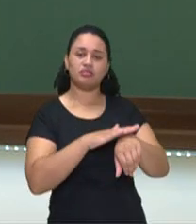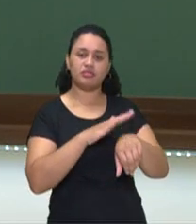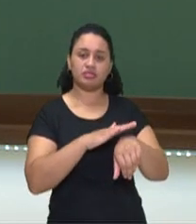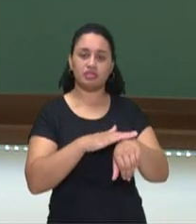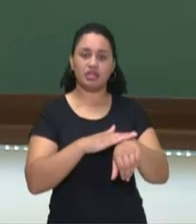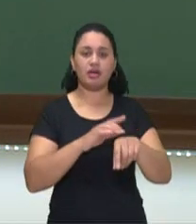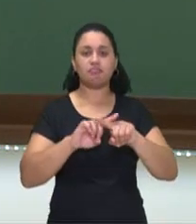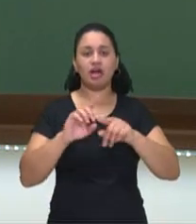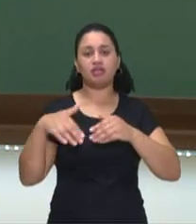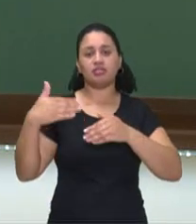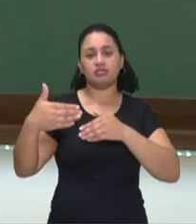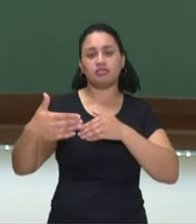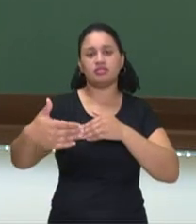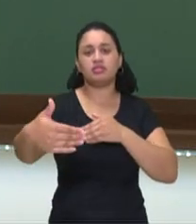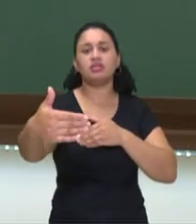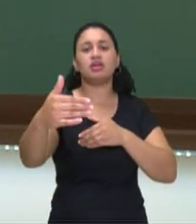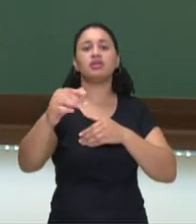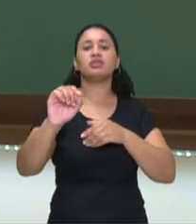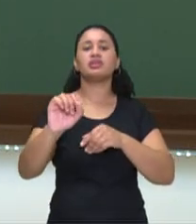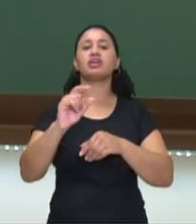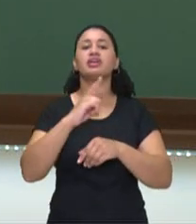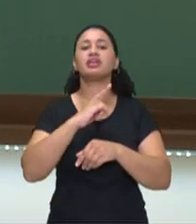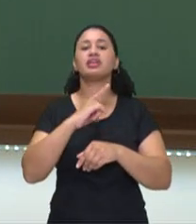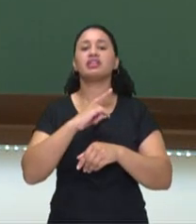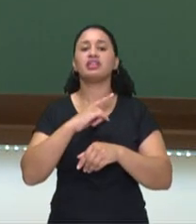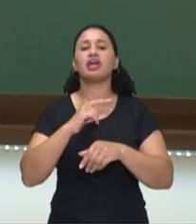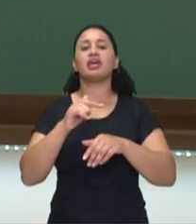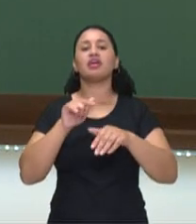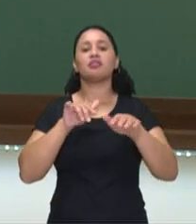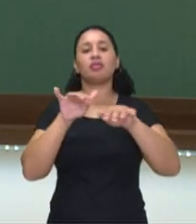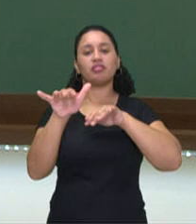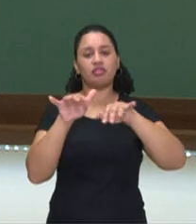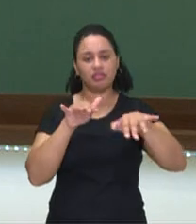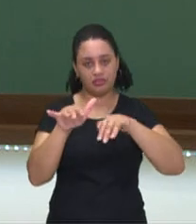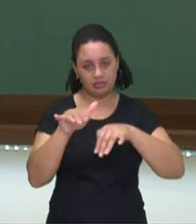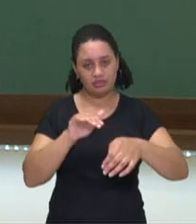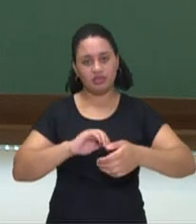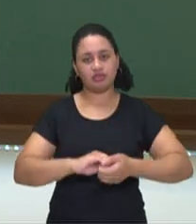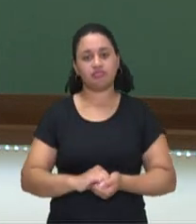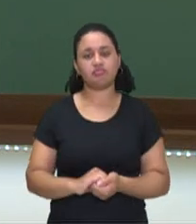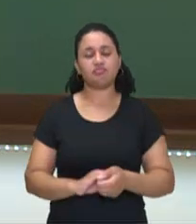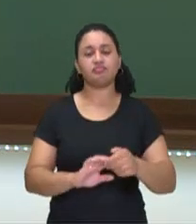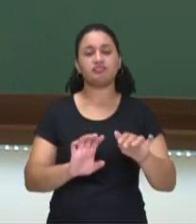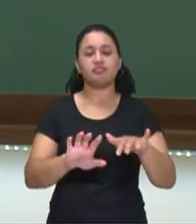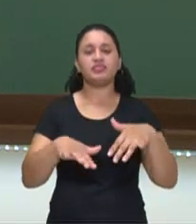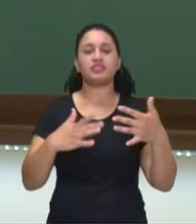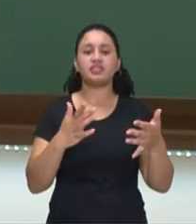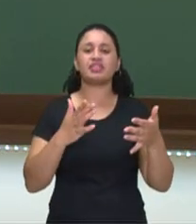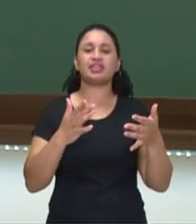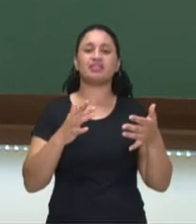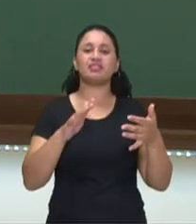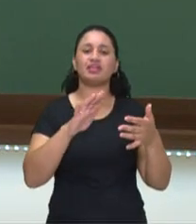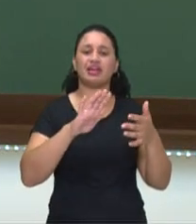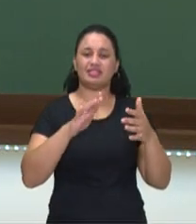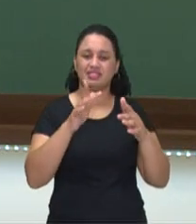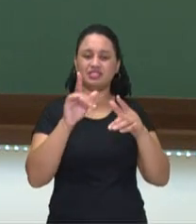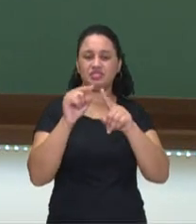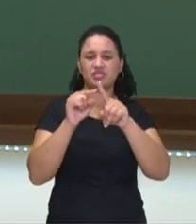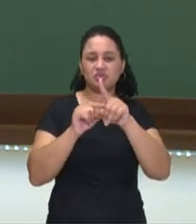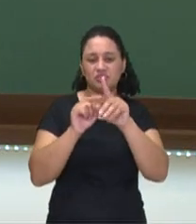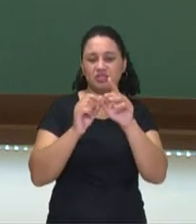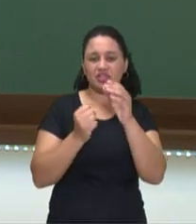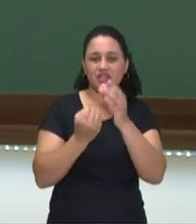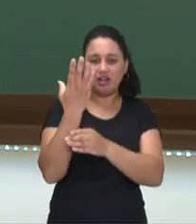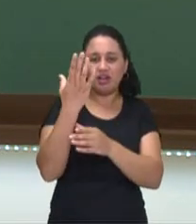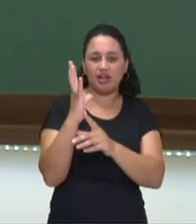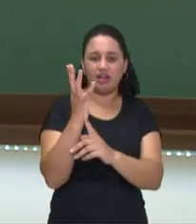A partir daí, você tem movimento. Então, essas obras, elas já não estão